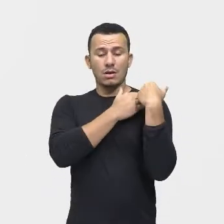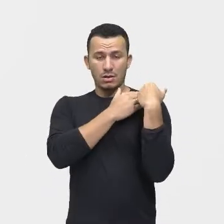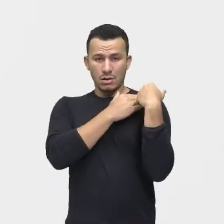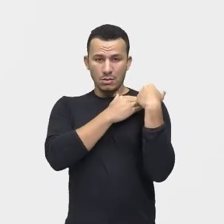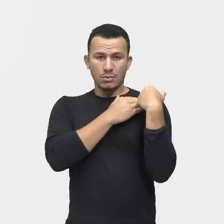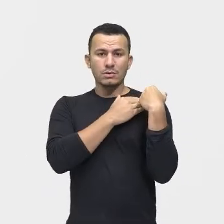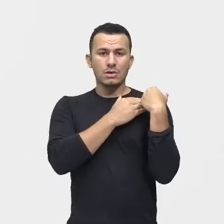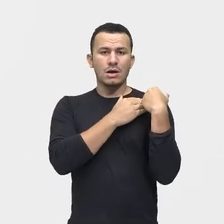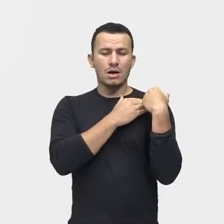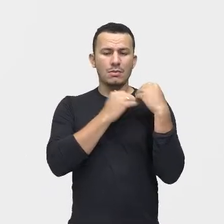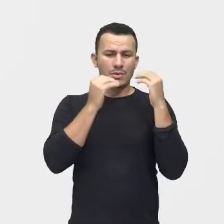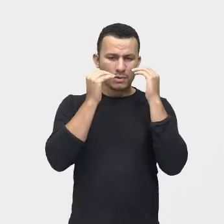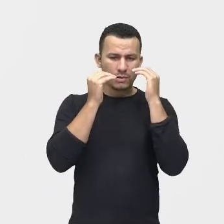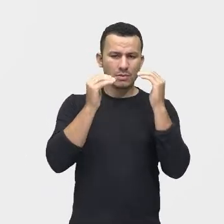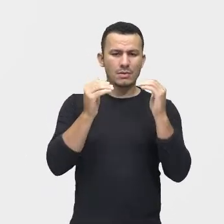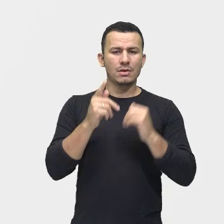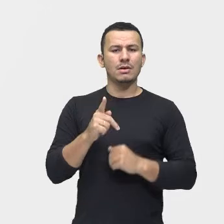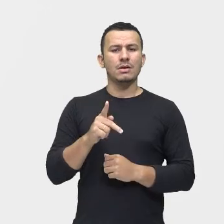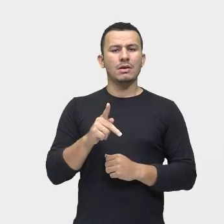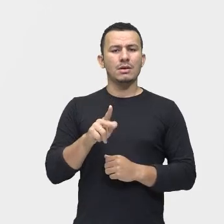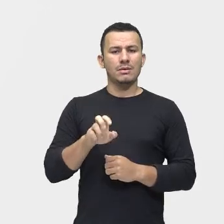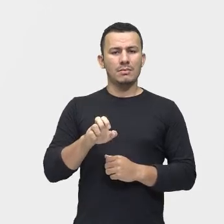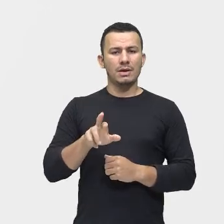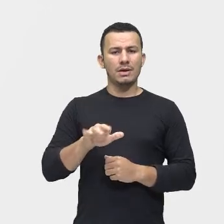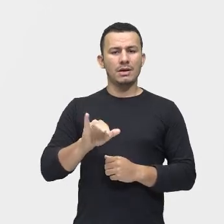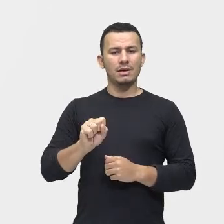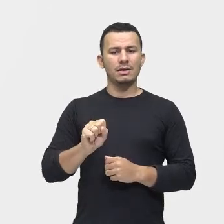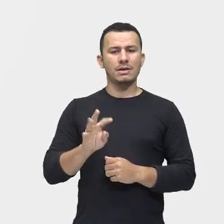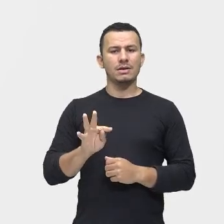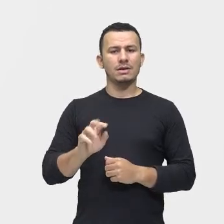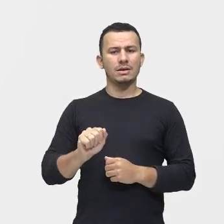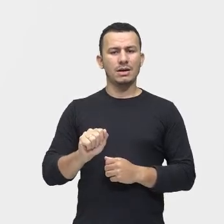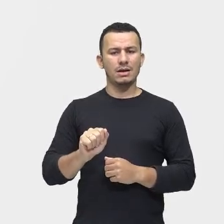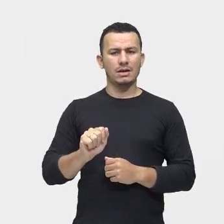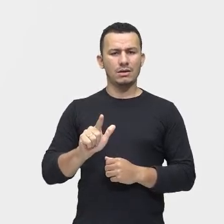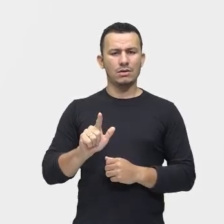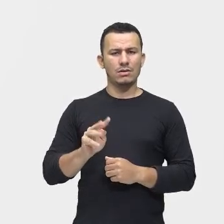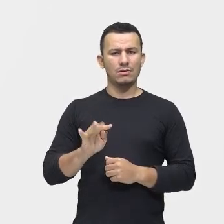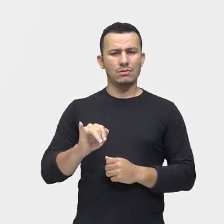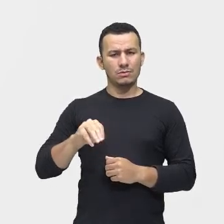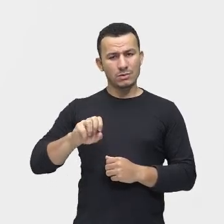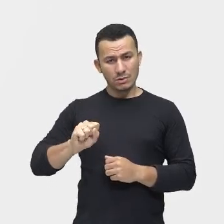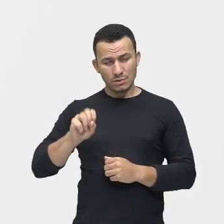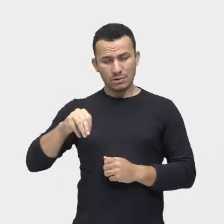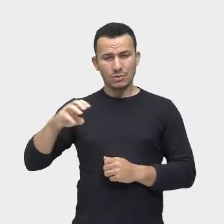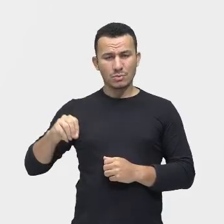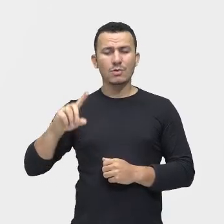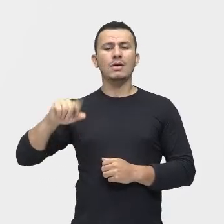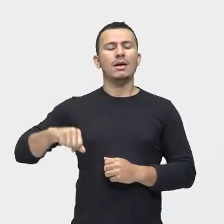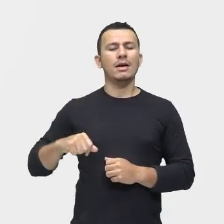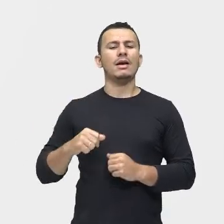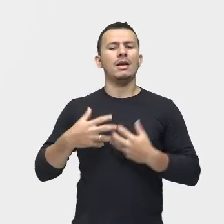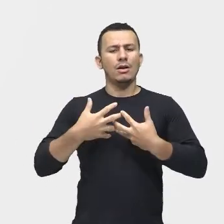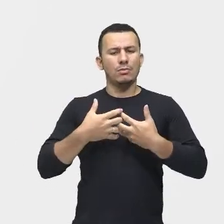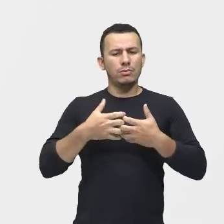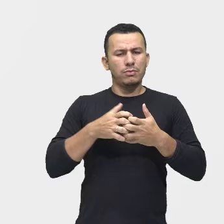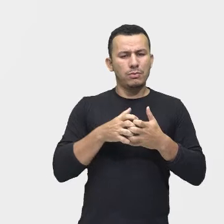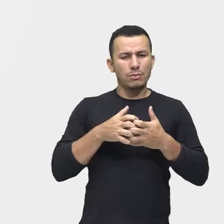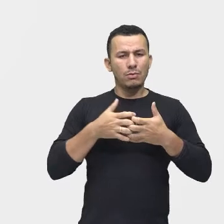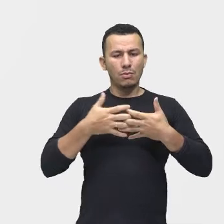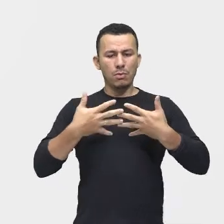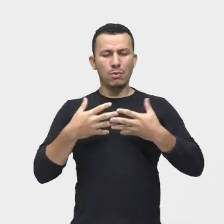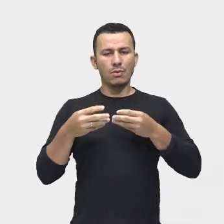pelo peristaltismo. O peristaltismo é esse movimento de contração e relaxamento que